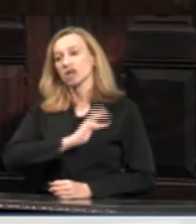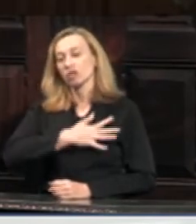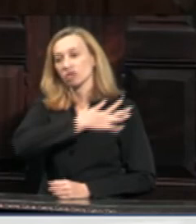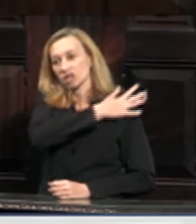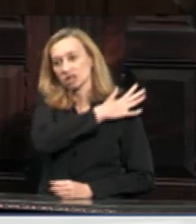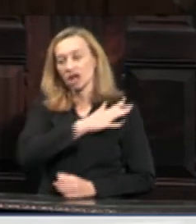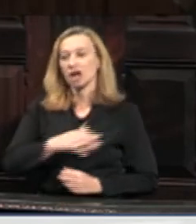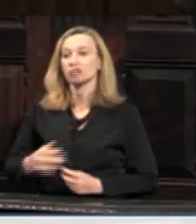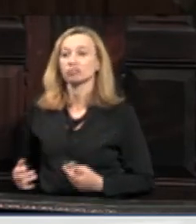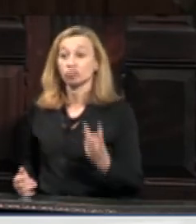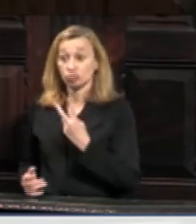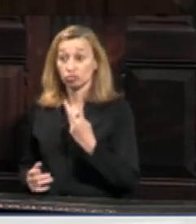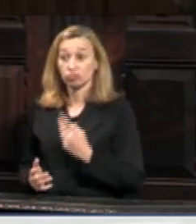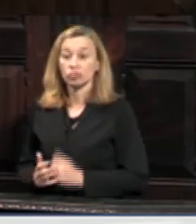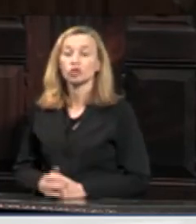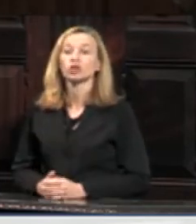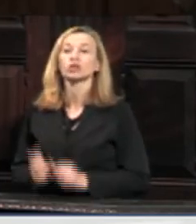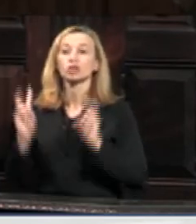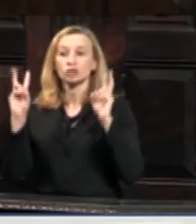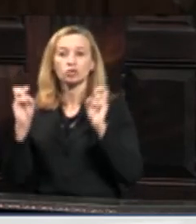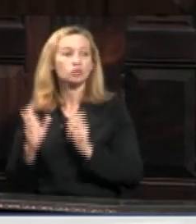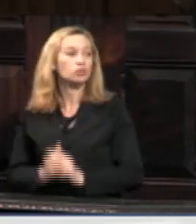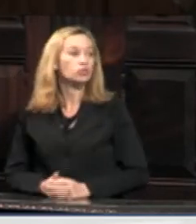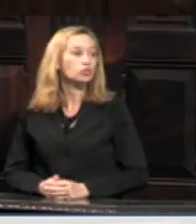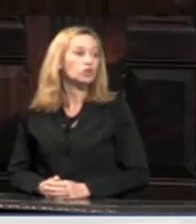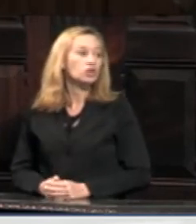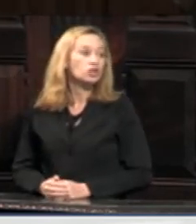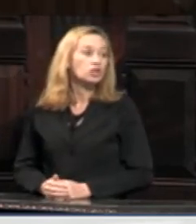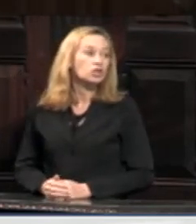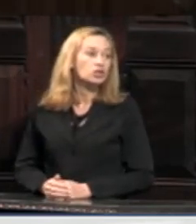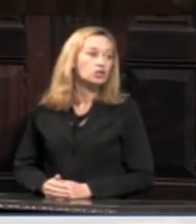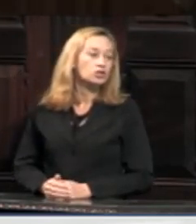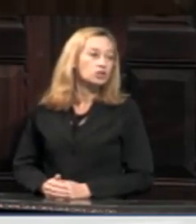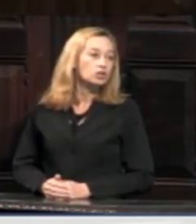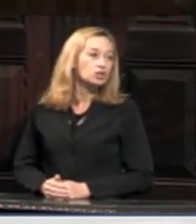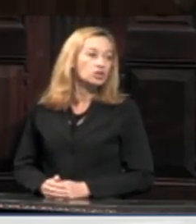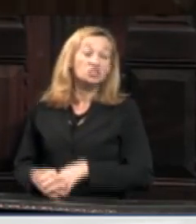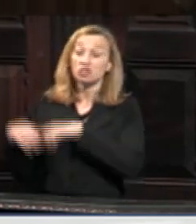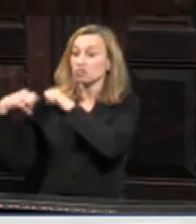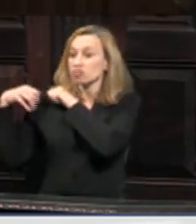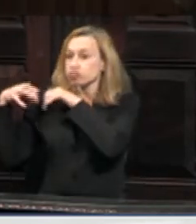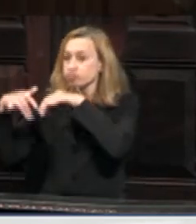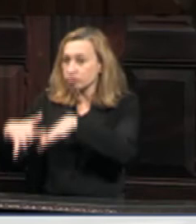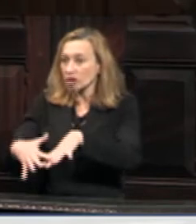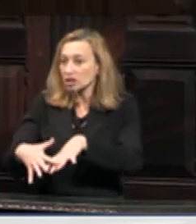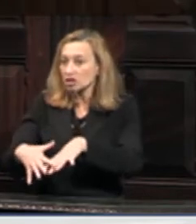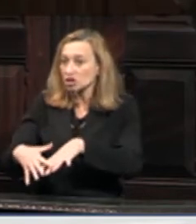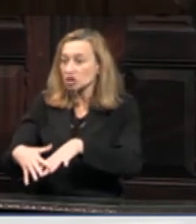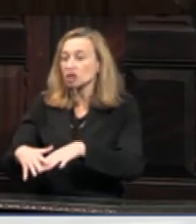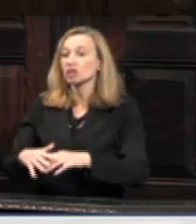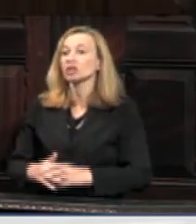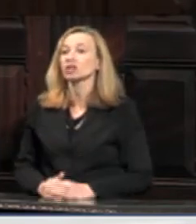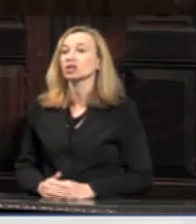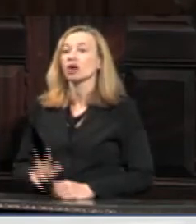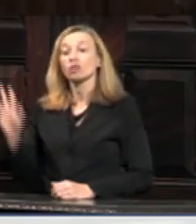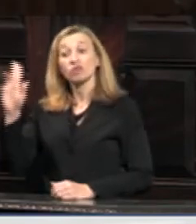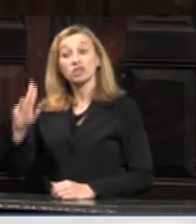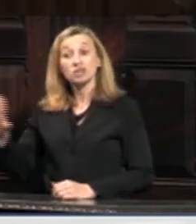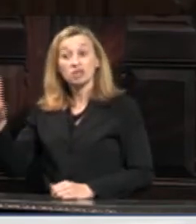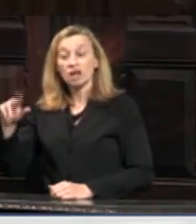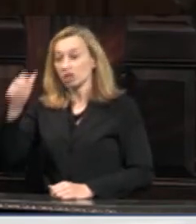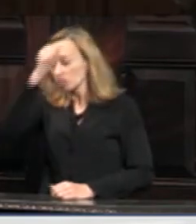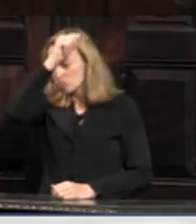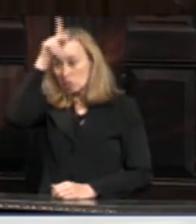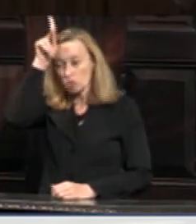dos dois casos são agentes públicos aptos a invadir as dependências da universidade pública sem